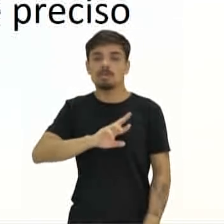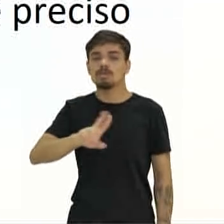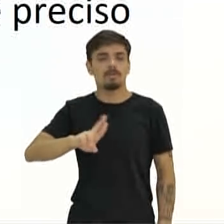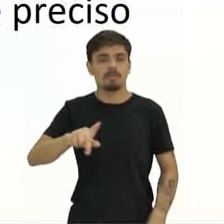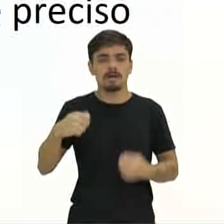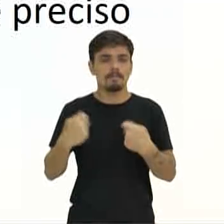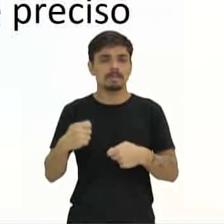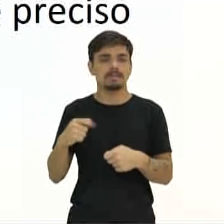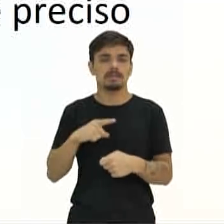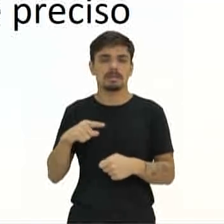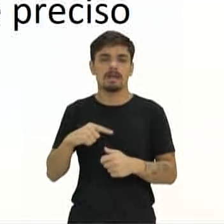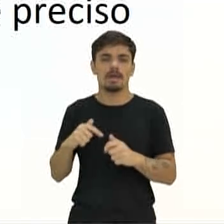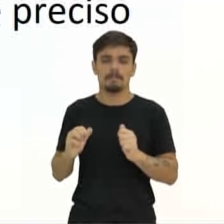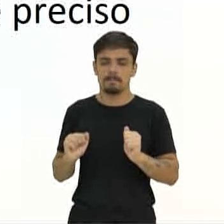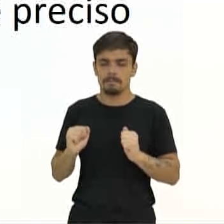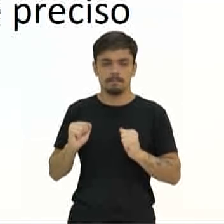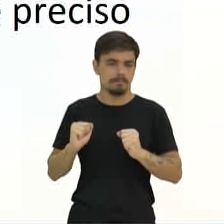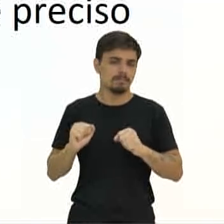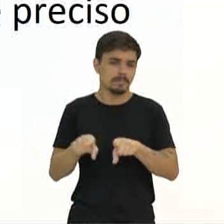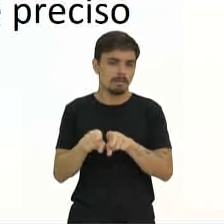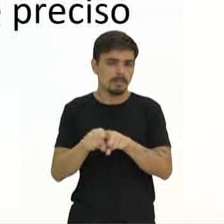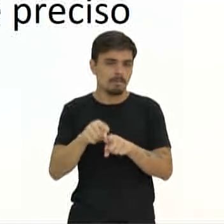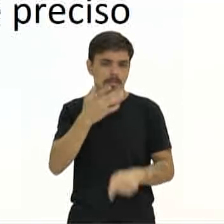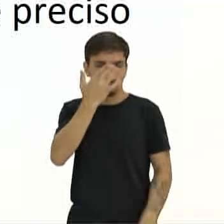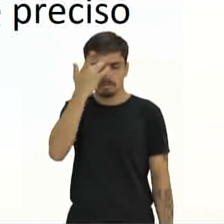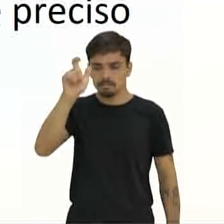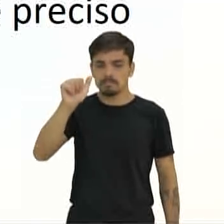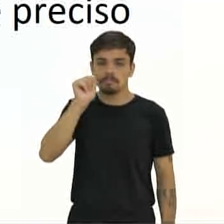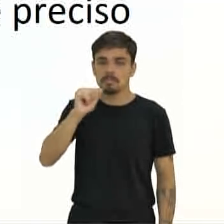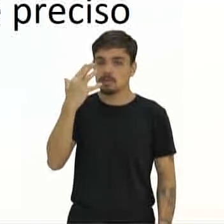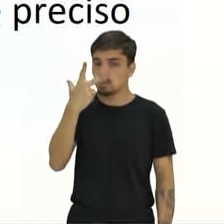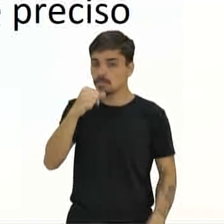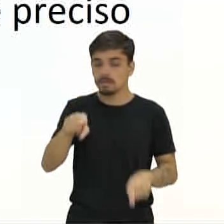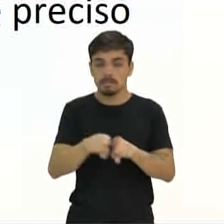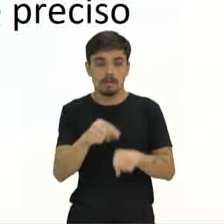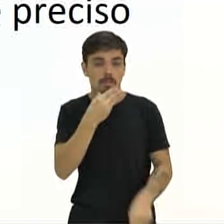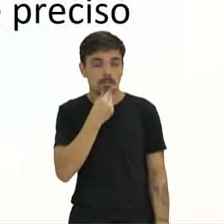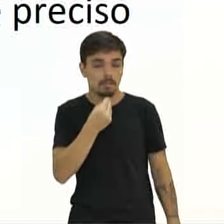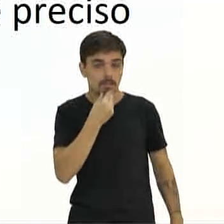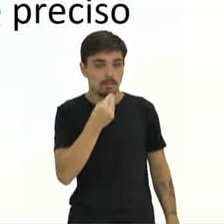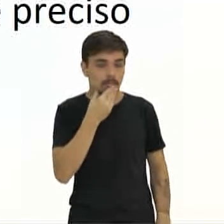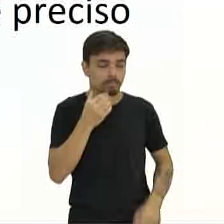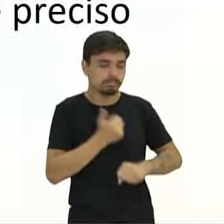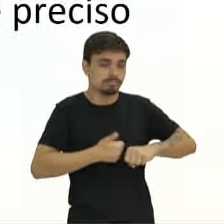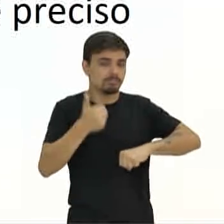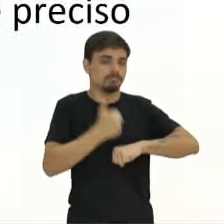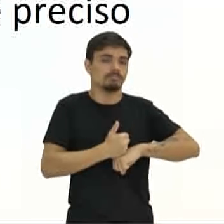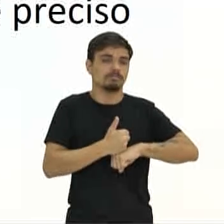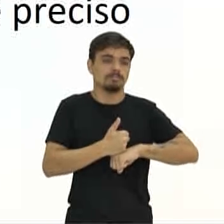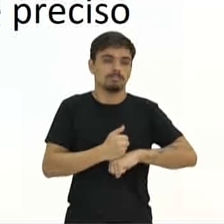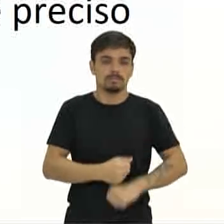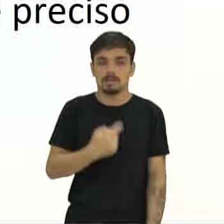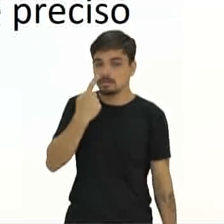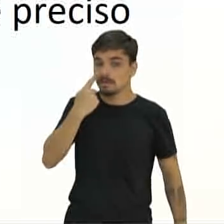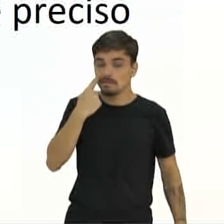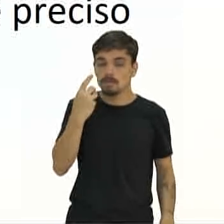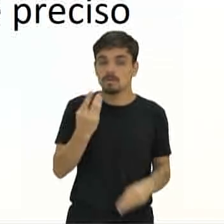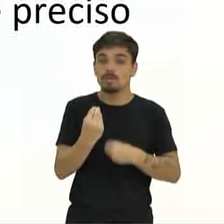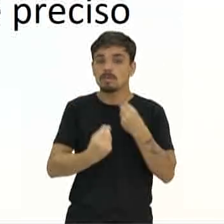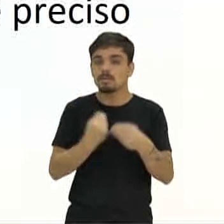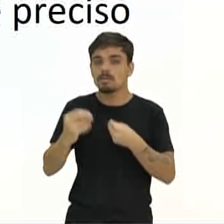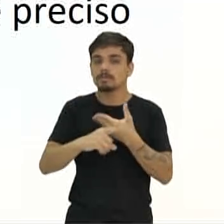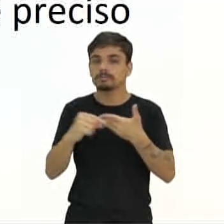escalar o Himalaia social, nem ser uma linda mulher, nem um homem poderoso. Olha como a nossa